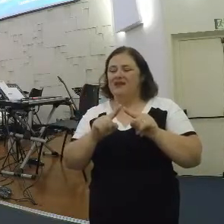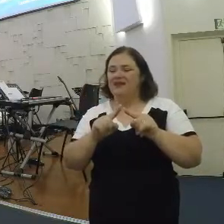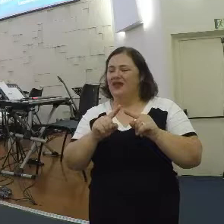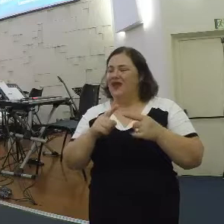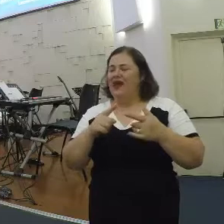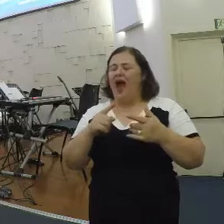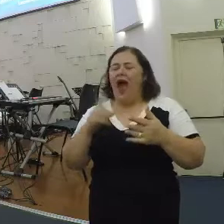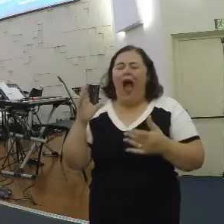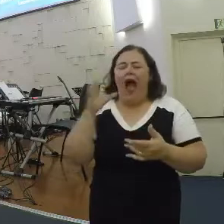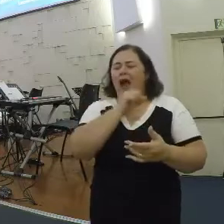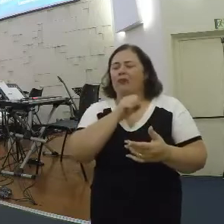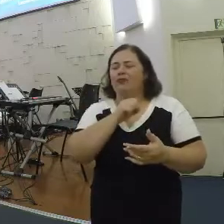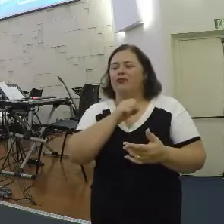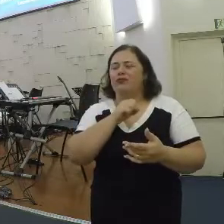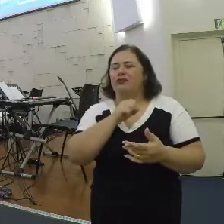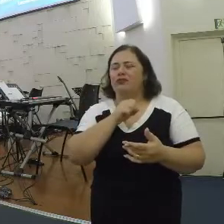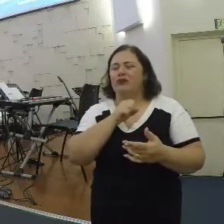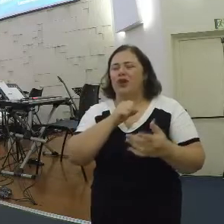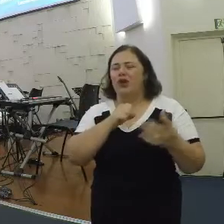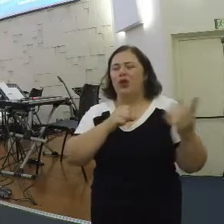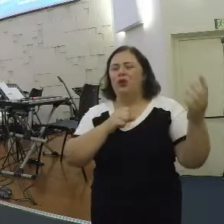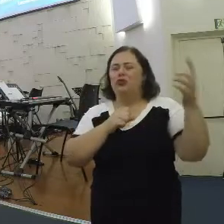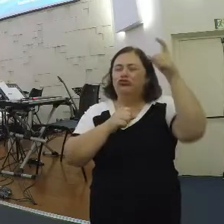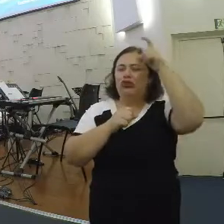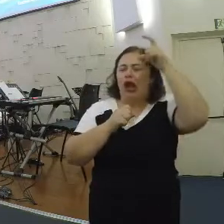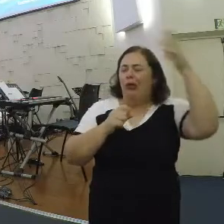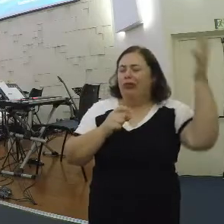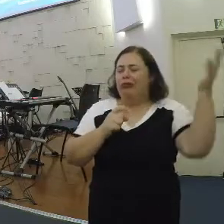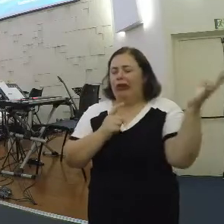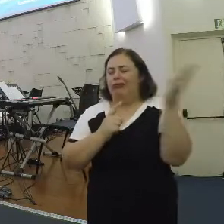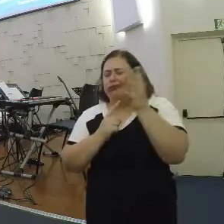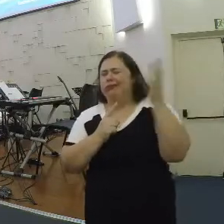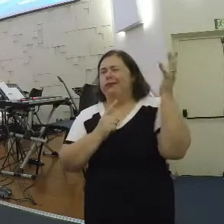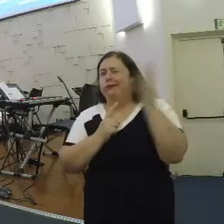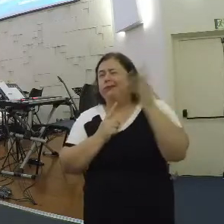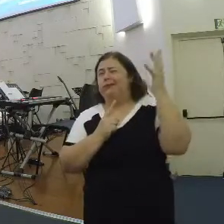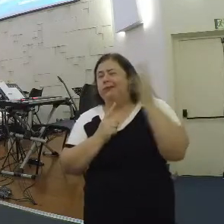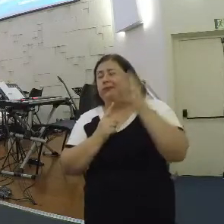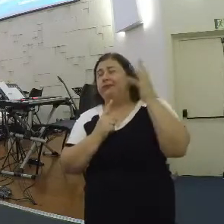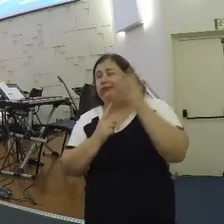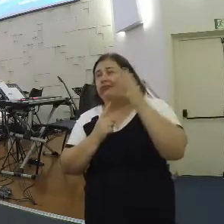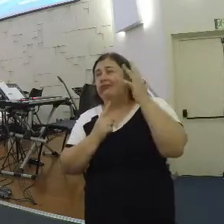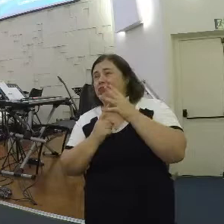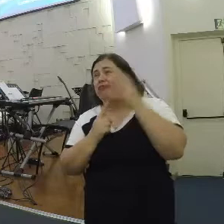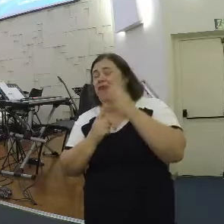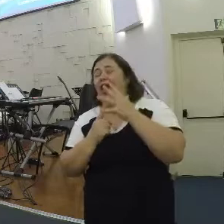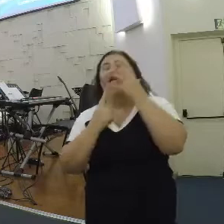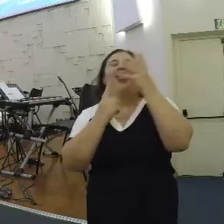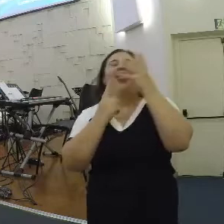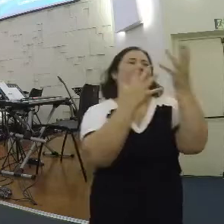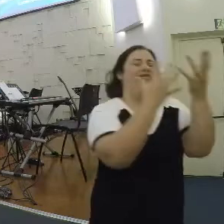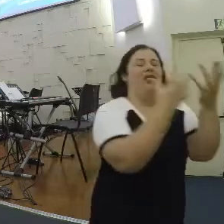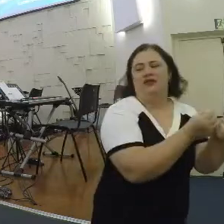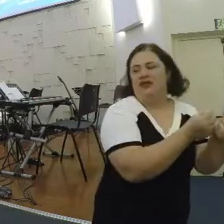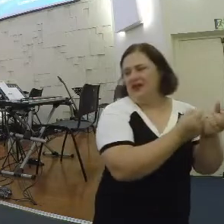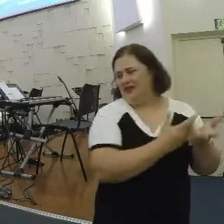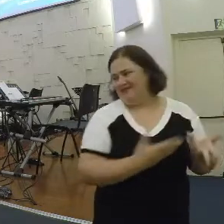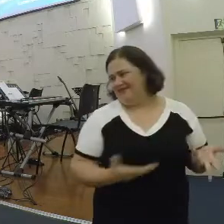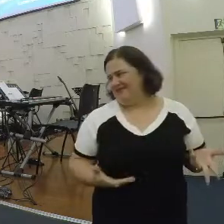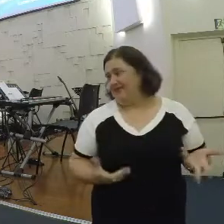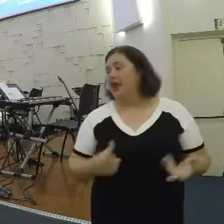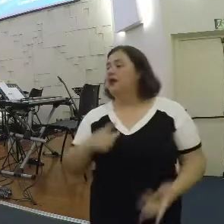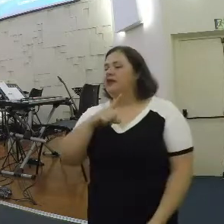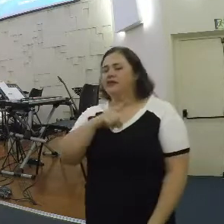Meus irmãos, há pessoas que ouvem a palavra de Deus, mas logo logo